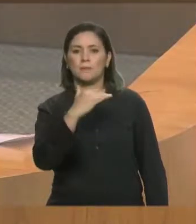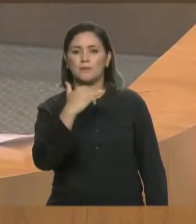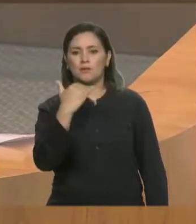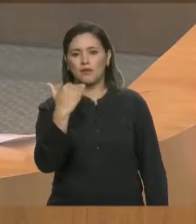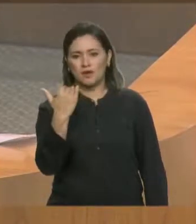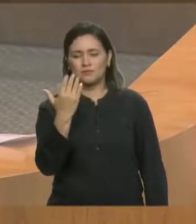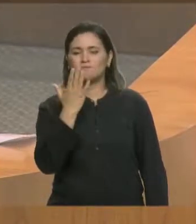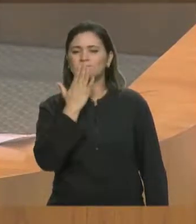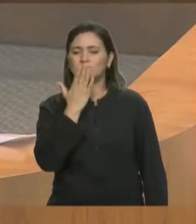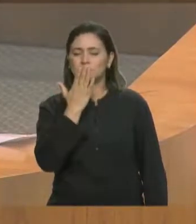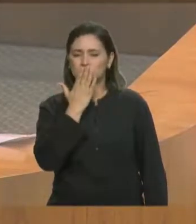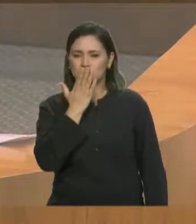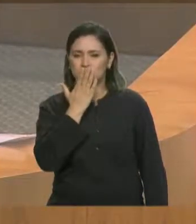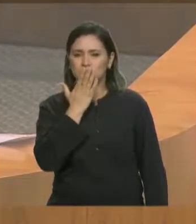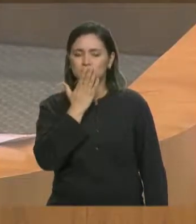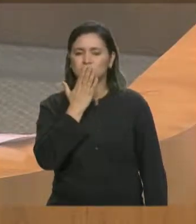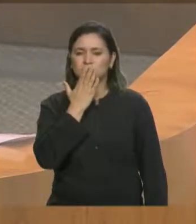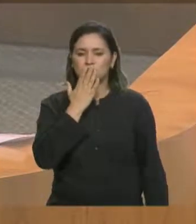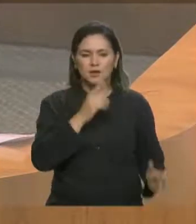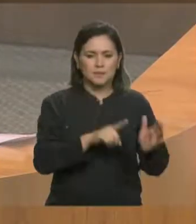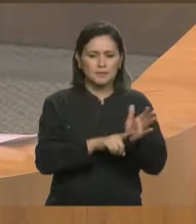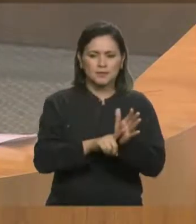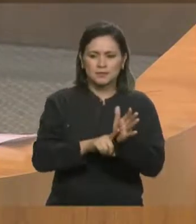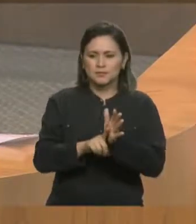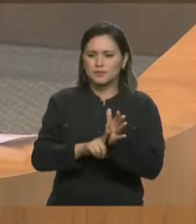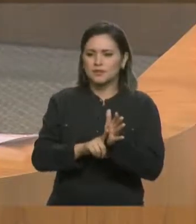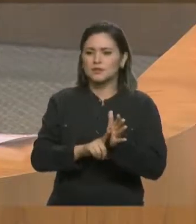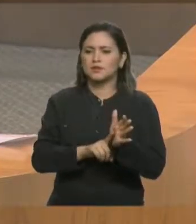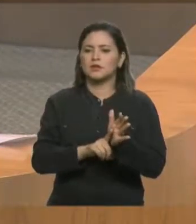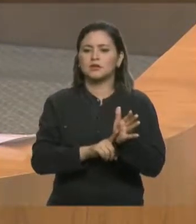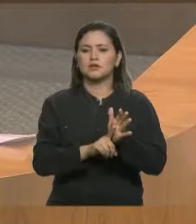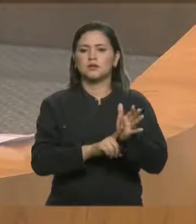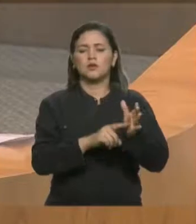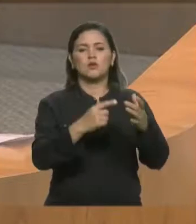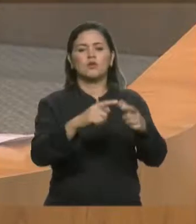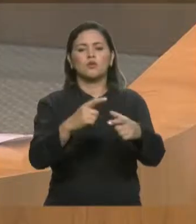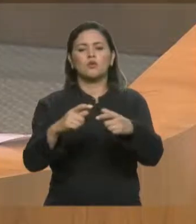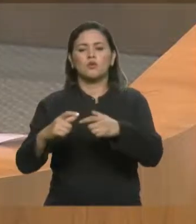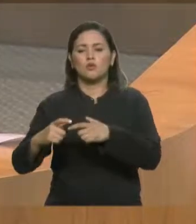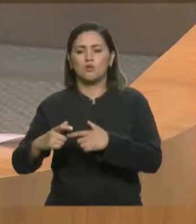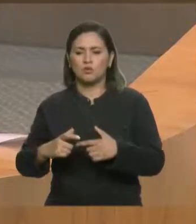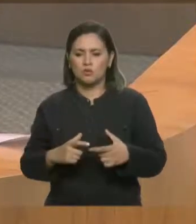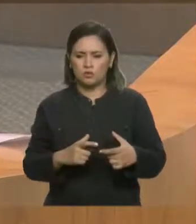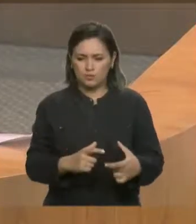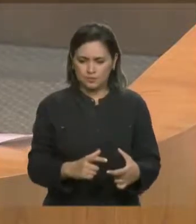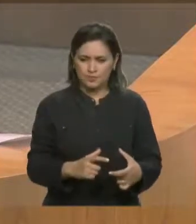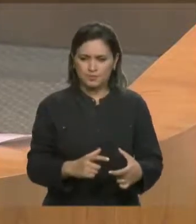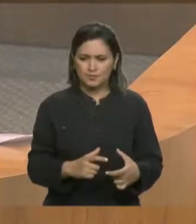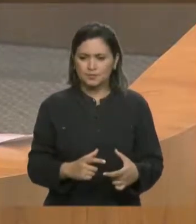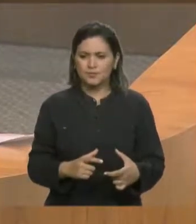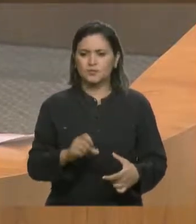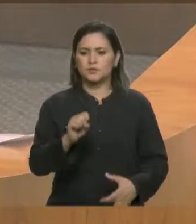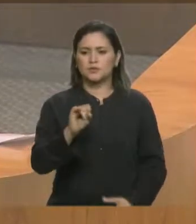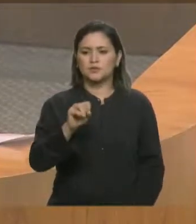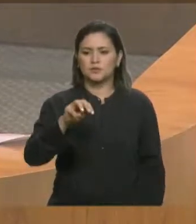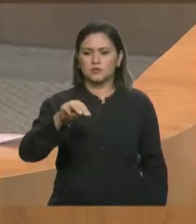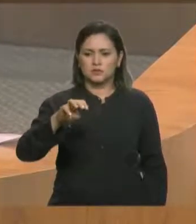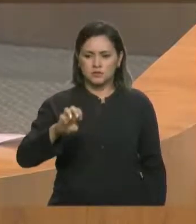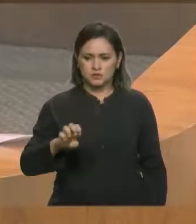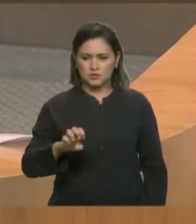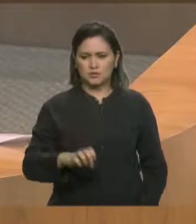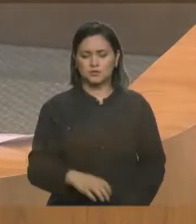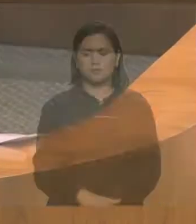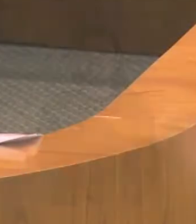informações aqui levantadas, a partir do mapeamento do CIMI, estão